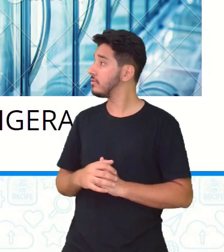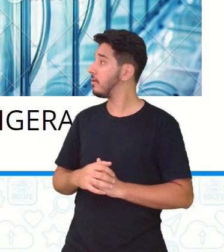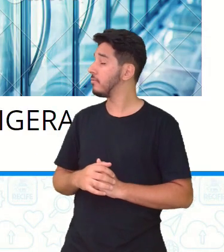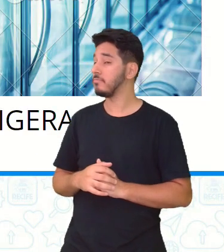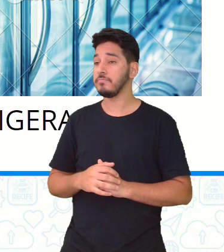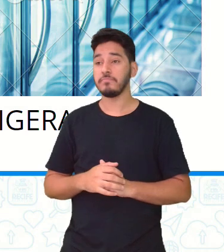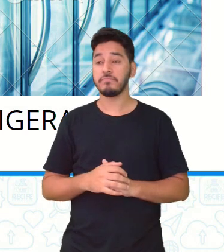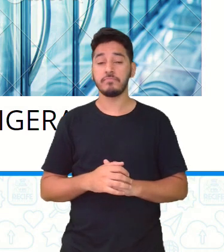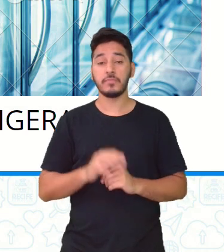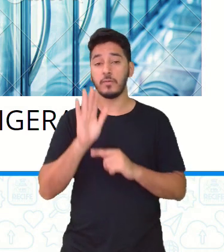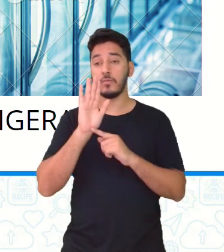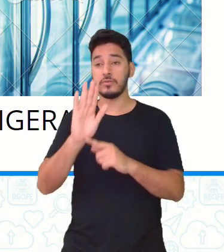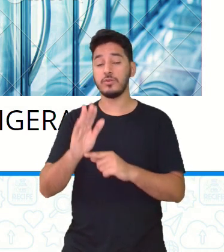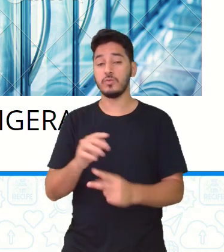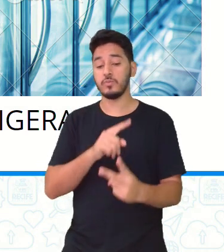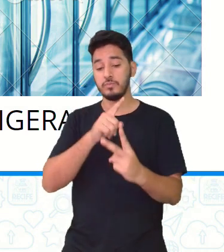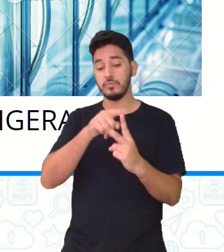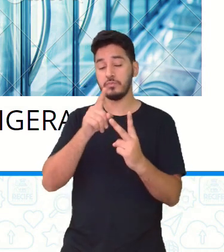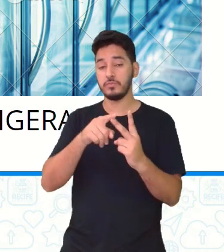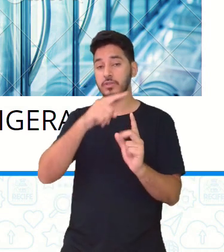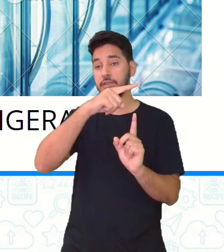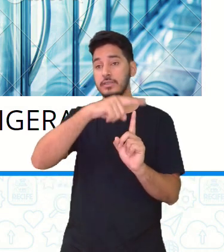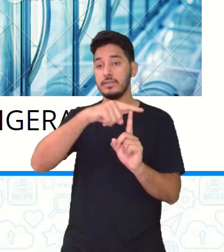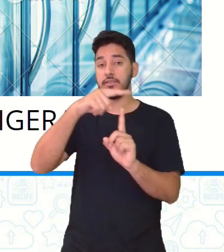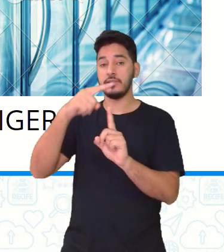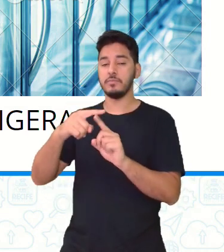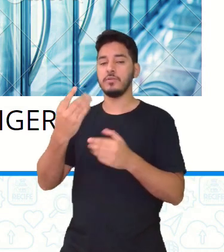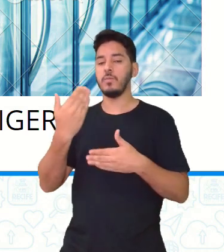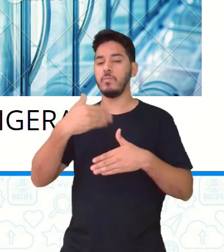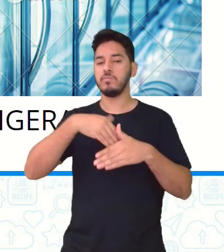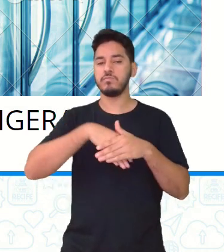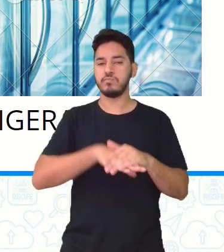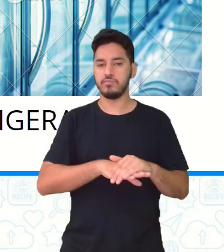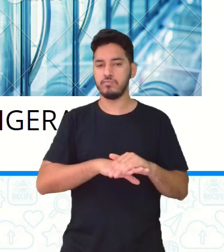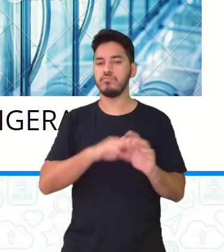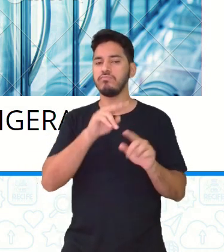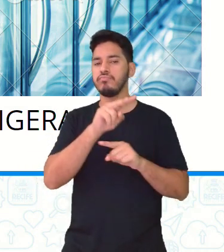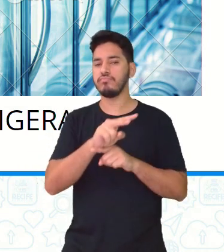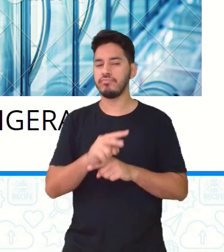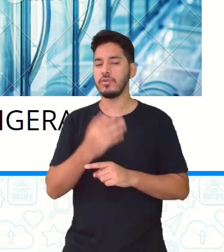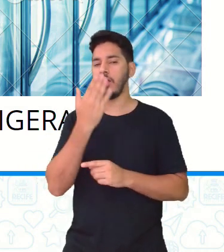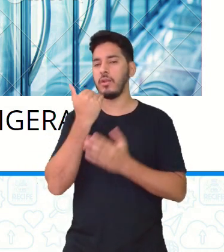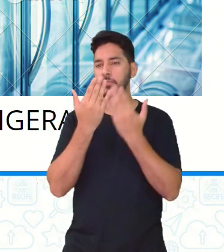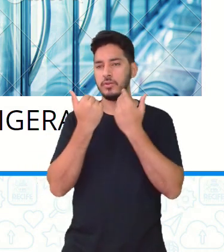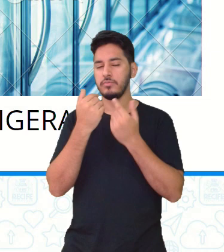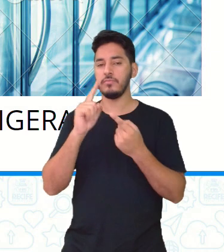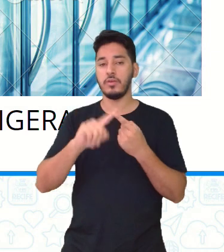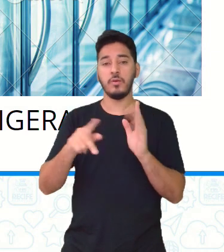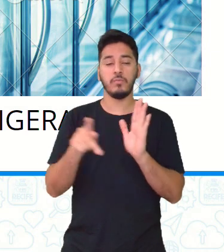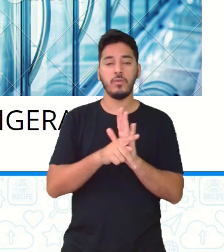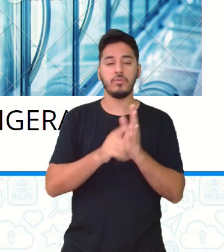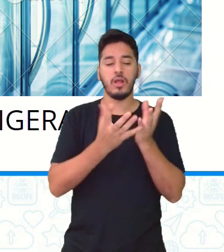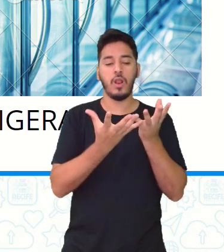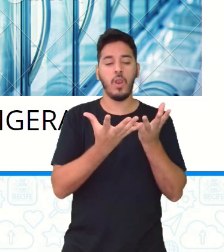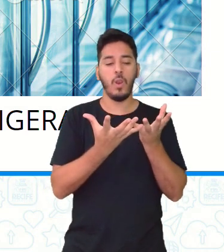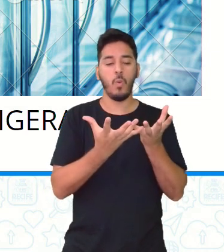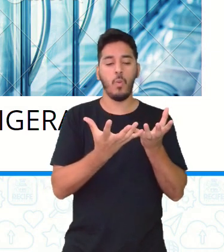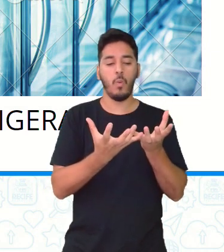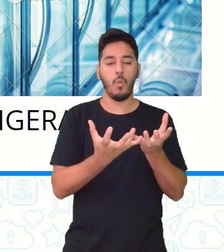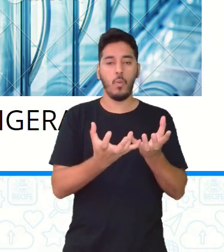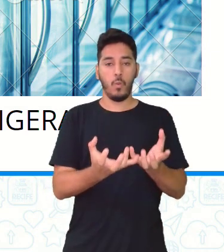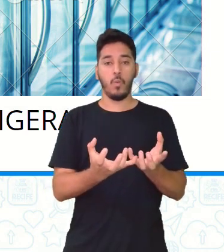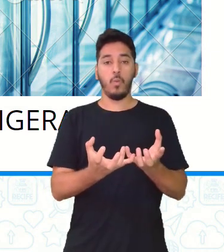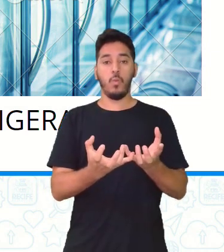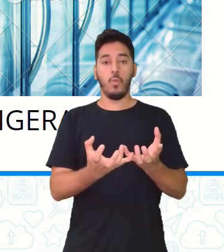estou mostrando dois tipos de conservação, né? De alimentos. Que um é através da secagem, e